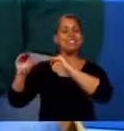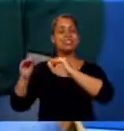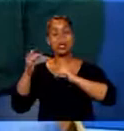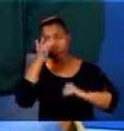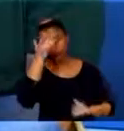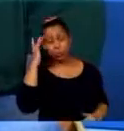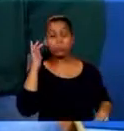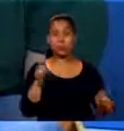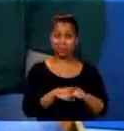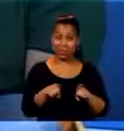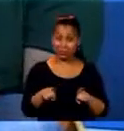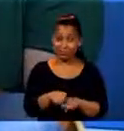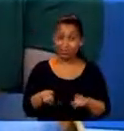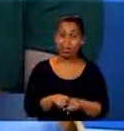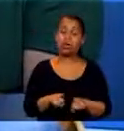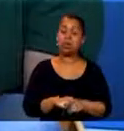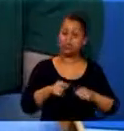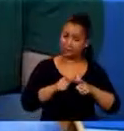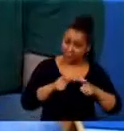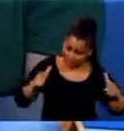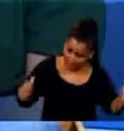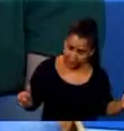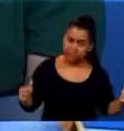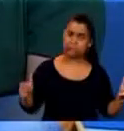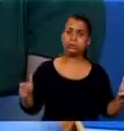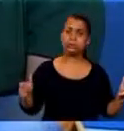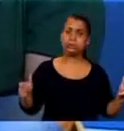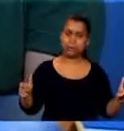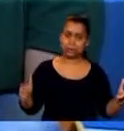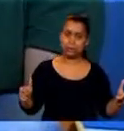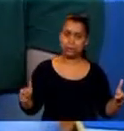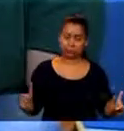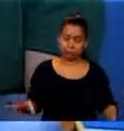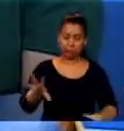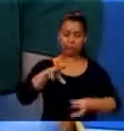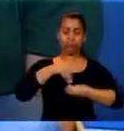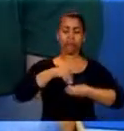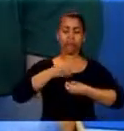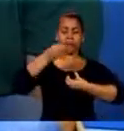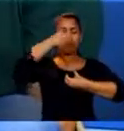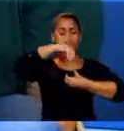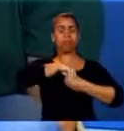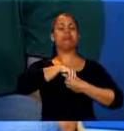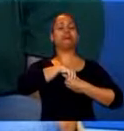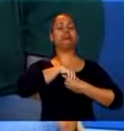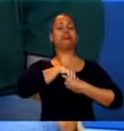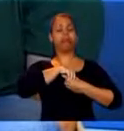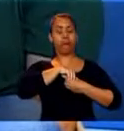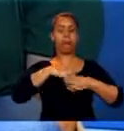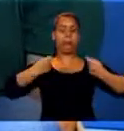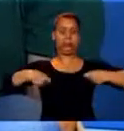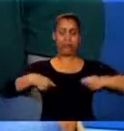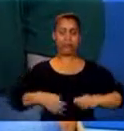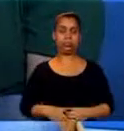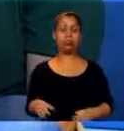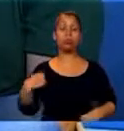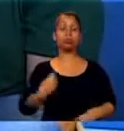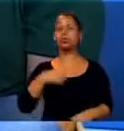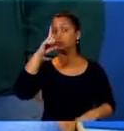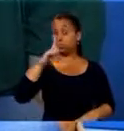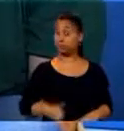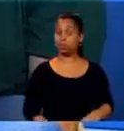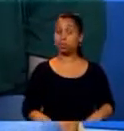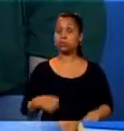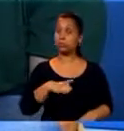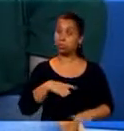movimento das pessoas, a cidadania precisa crescer, a gente precisa internalizar isso dentro das pessoas, o nosso direito,